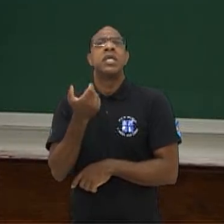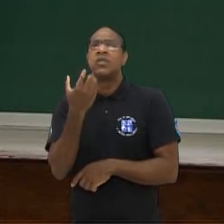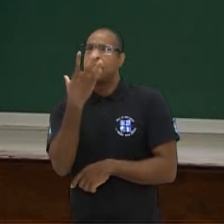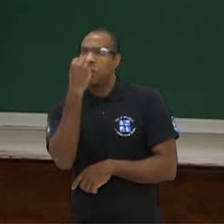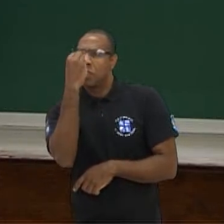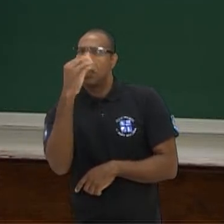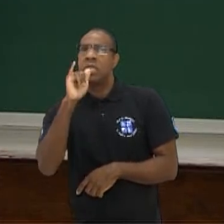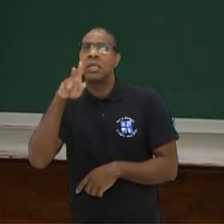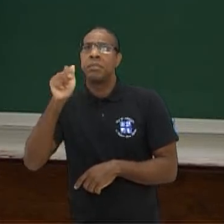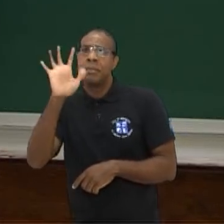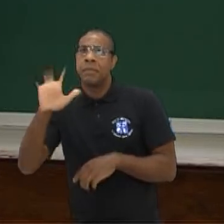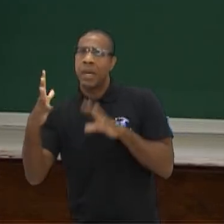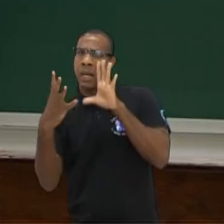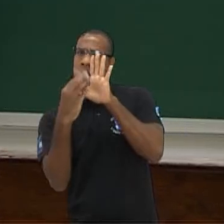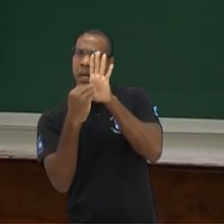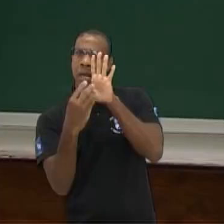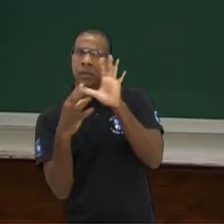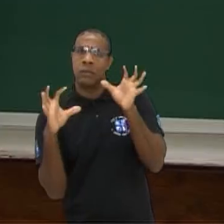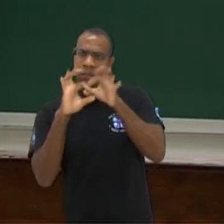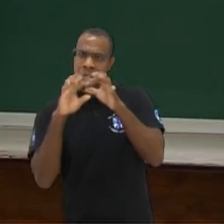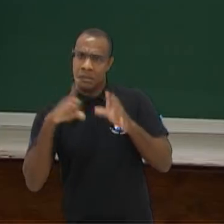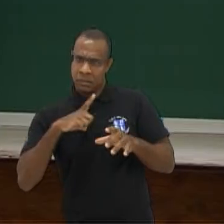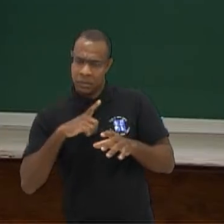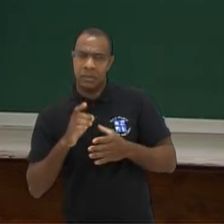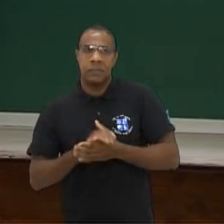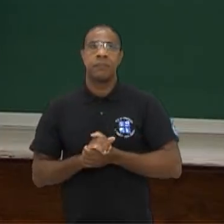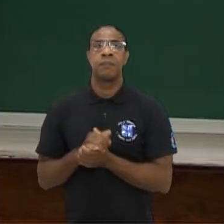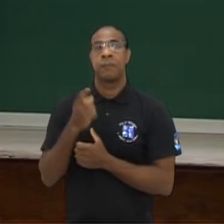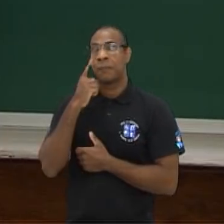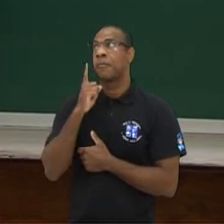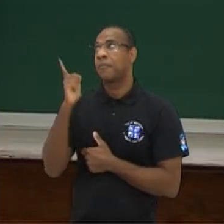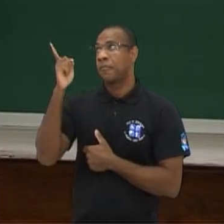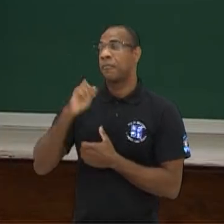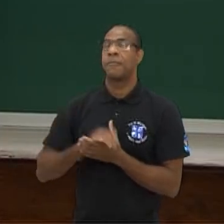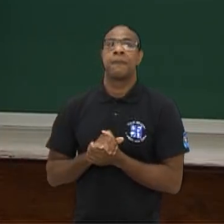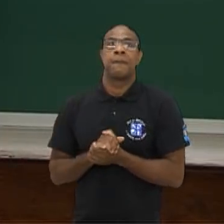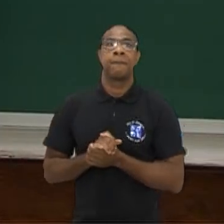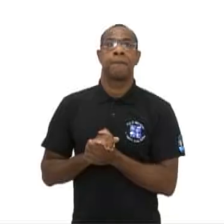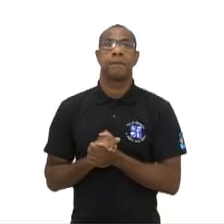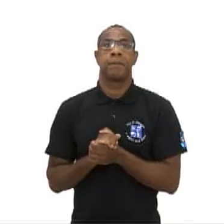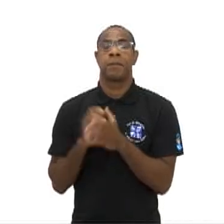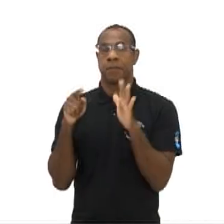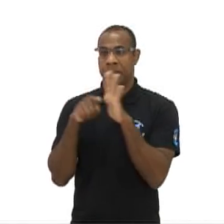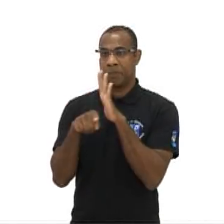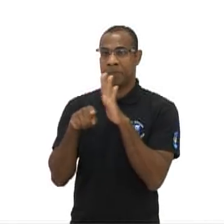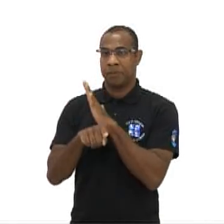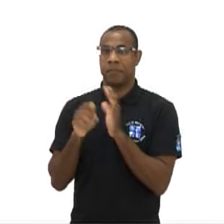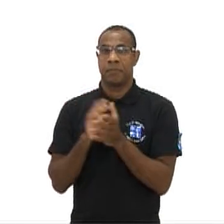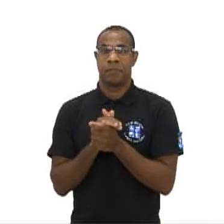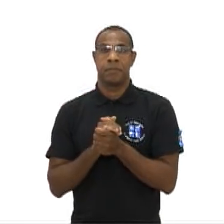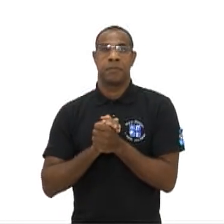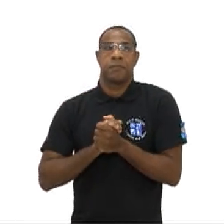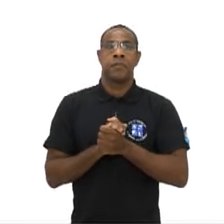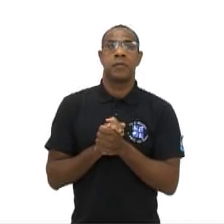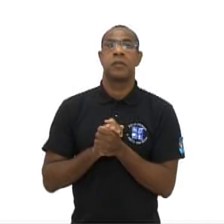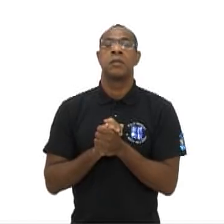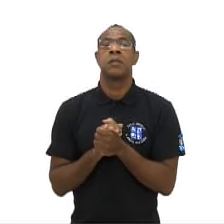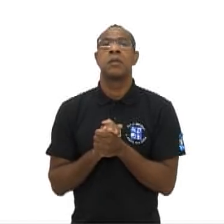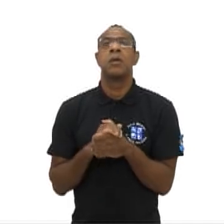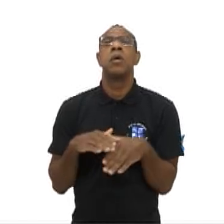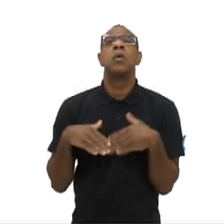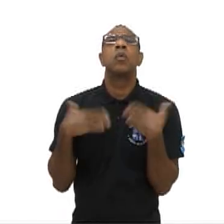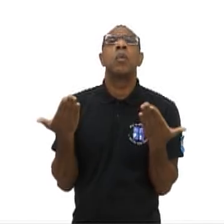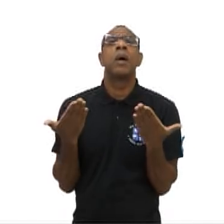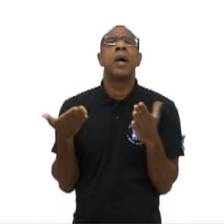própria equação, certo? Então, vamos ali à nossa próxima tela. Olha o que temos aqui, mais um quiz. E olha o que ele diz para a gente ali, ó. Qual